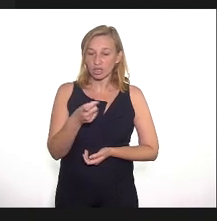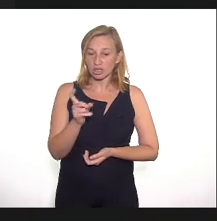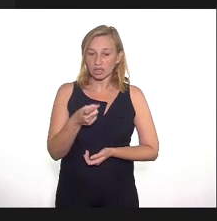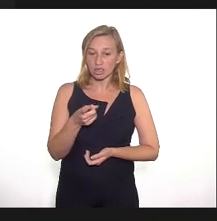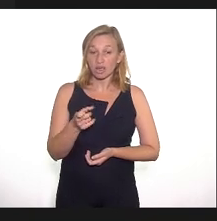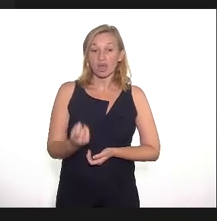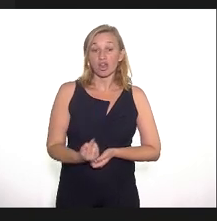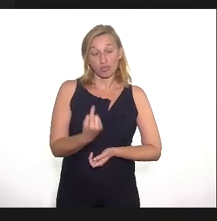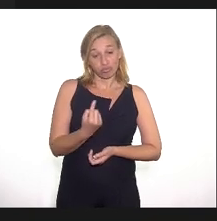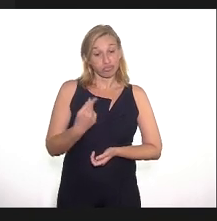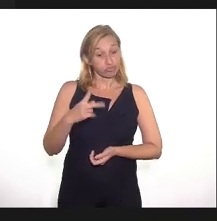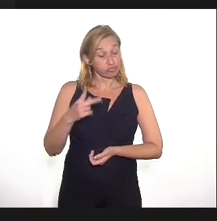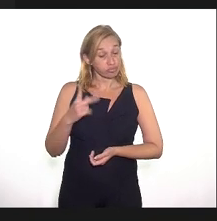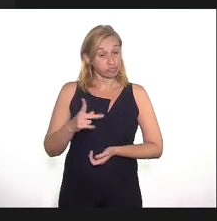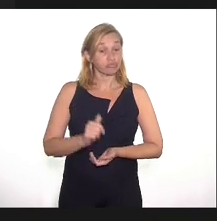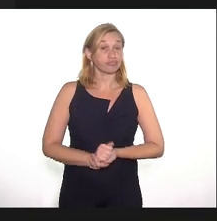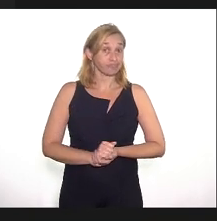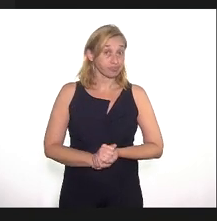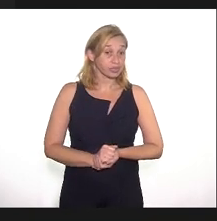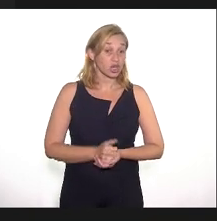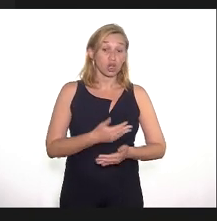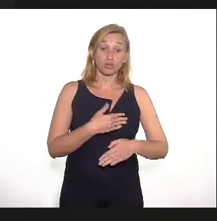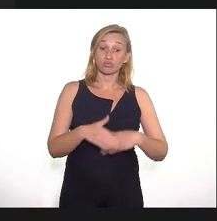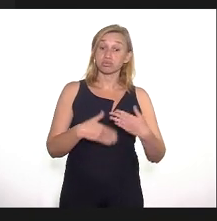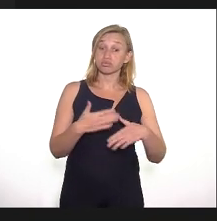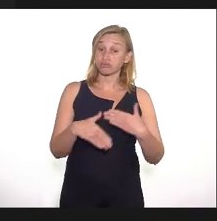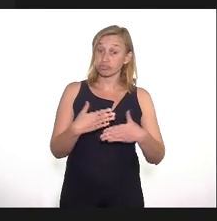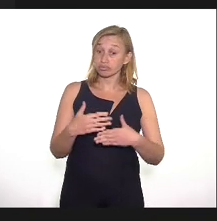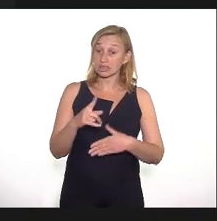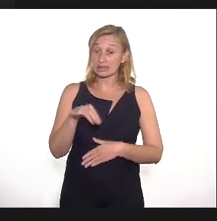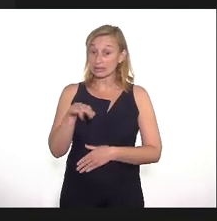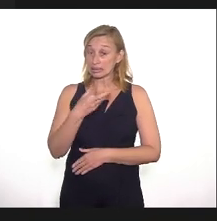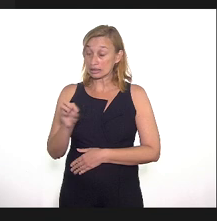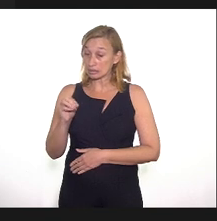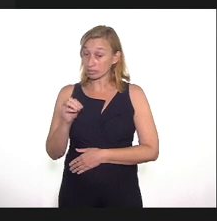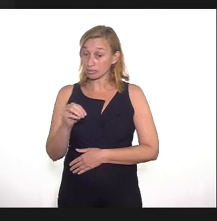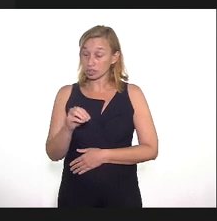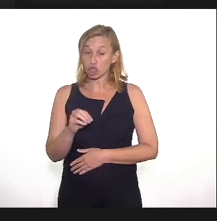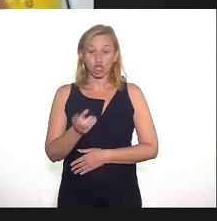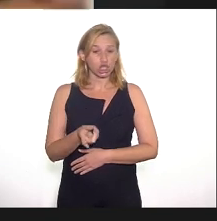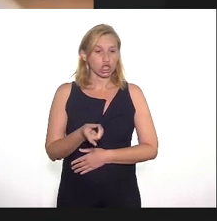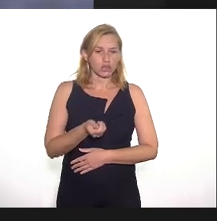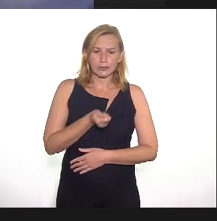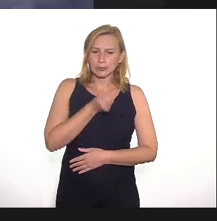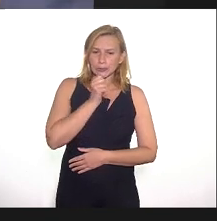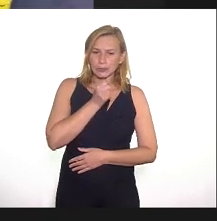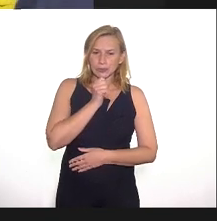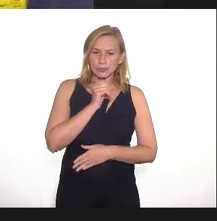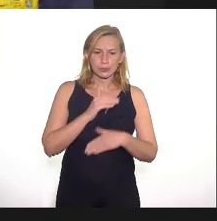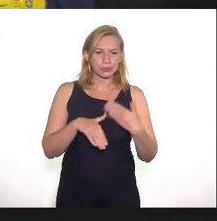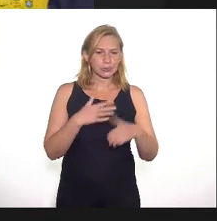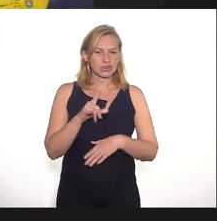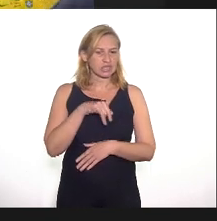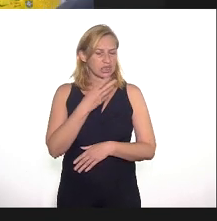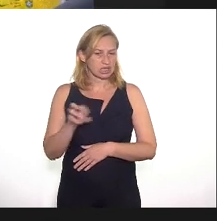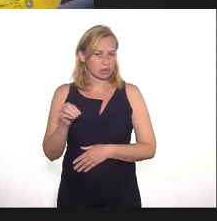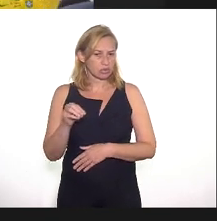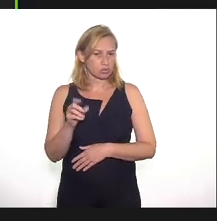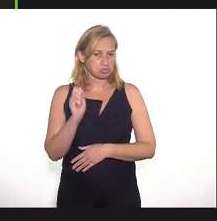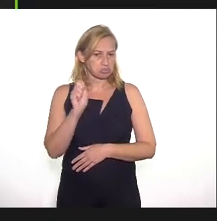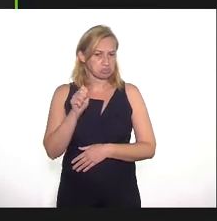uma delas, que passa por processo de licitação. E nenhum processo de licitação